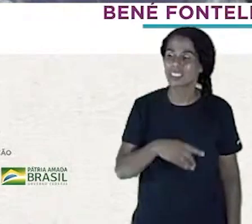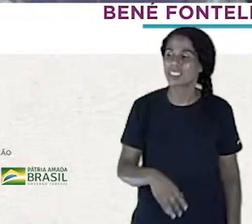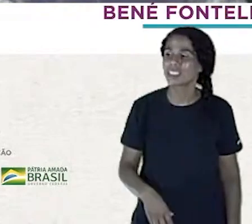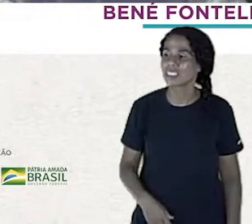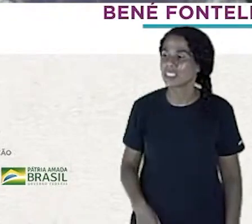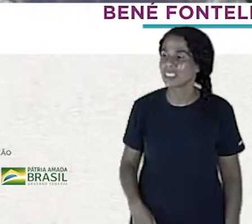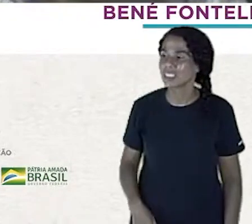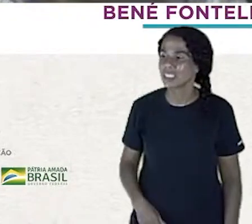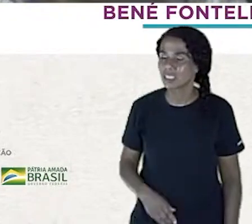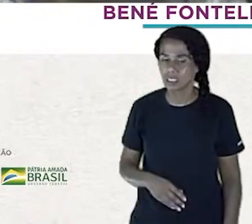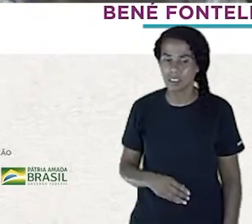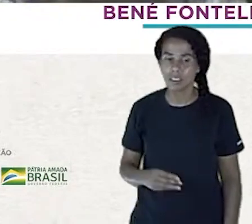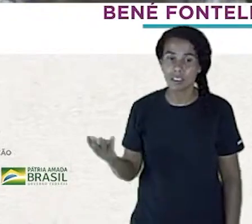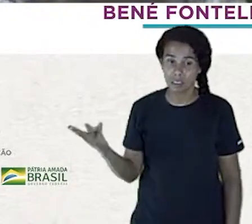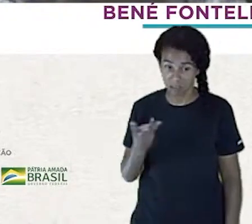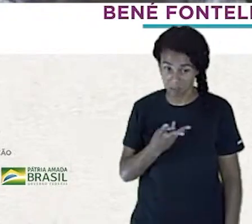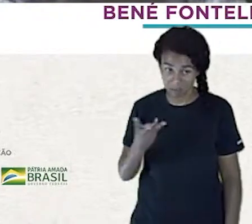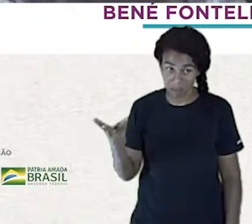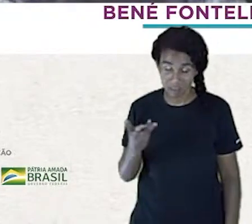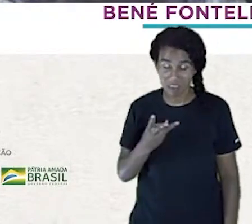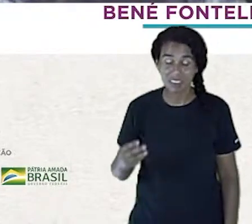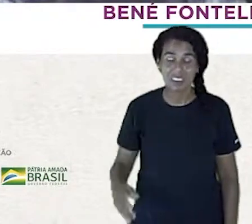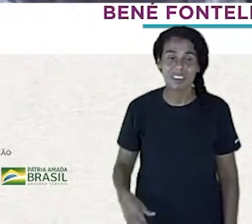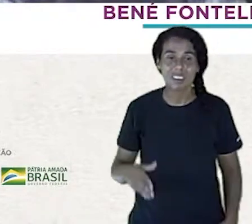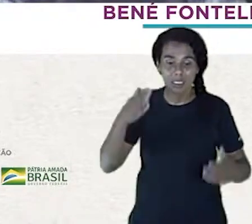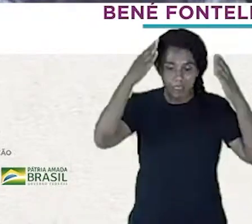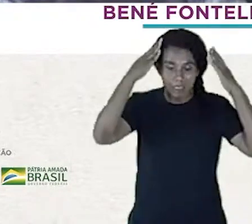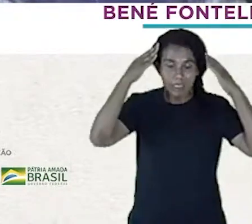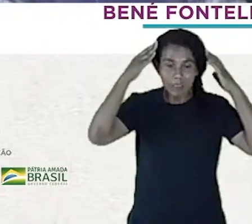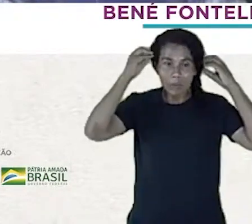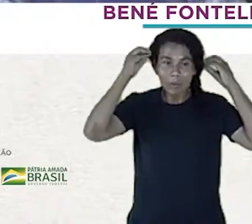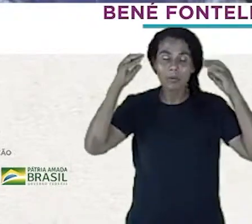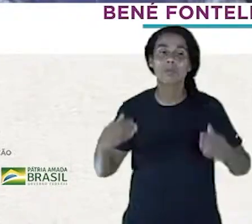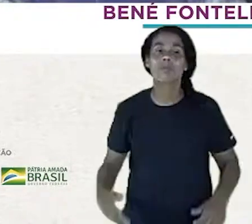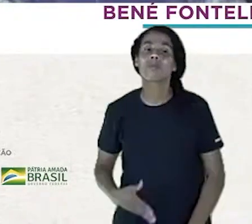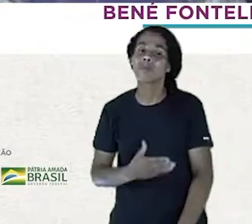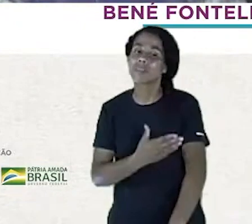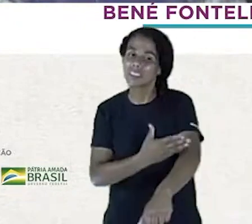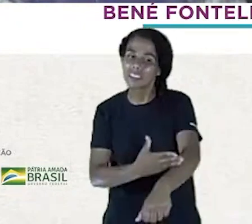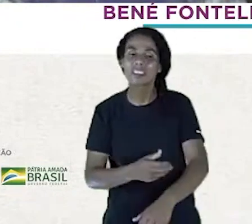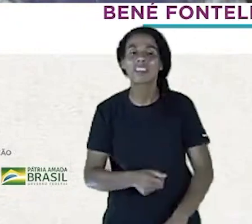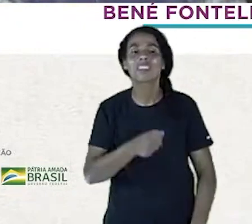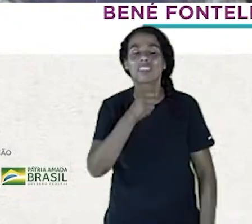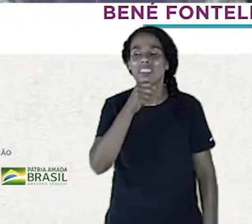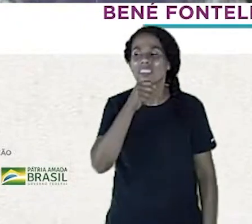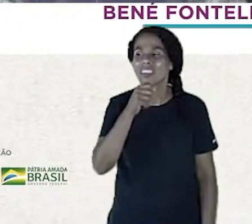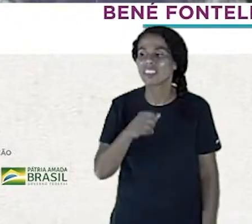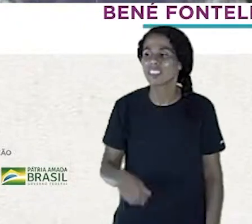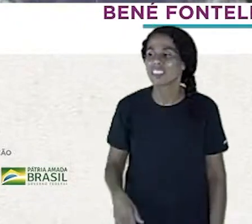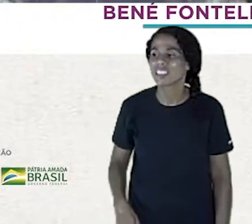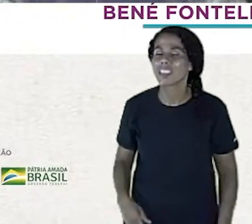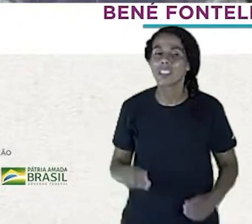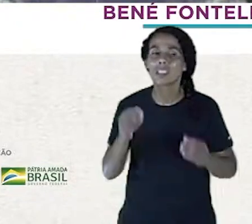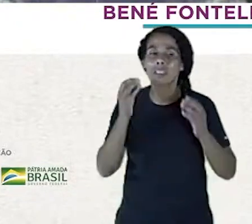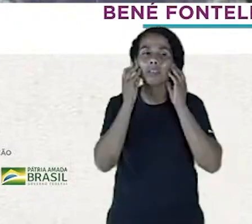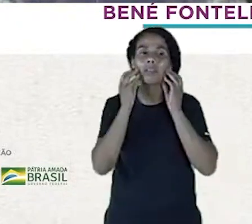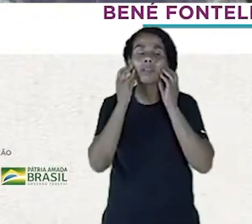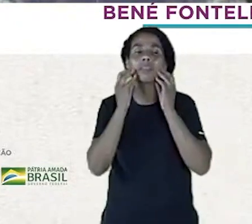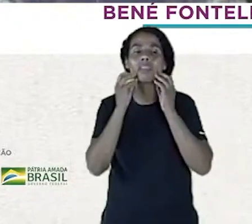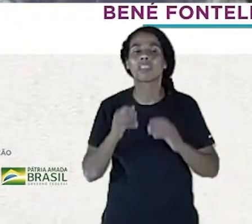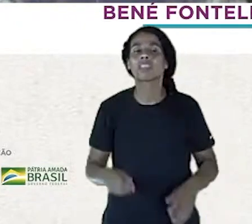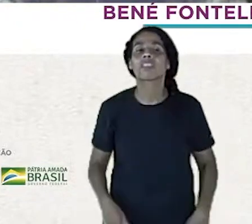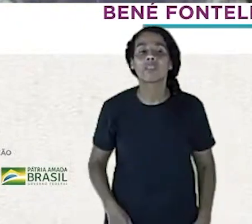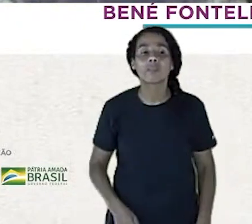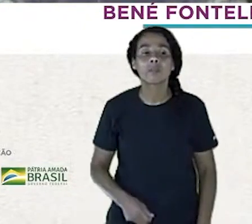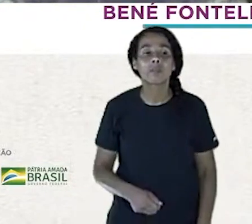Pronto. Eu queria até cortar um pouquinho mais para ficar parecido com o Bené e você, mas eu falei, porque minha barba está muito grande, né? Eu falei,